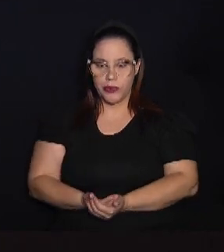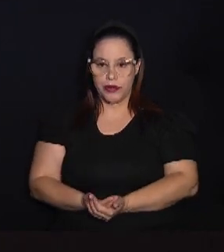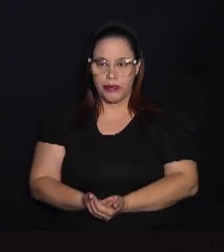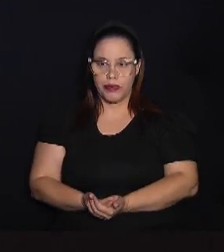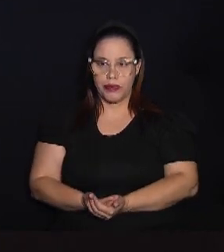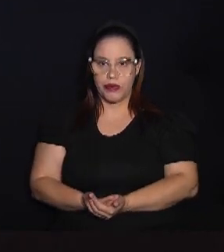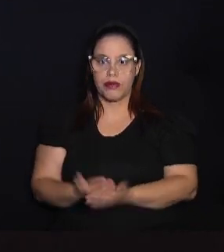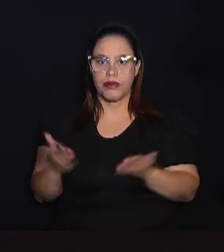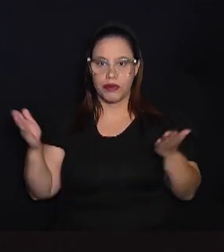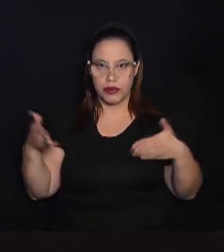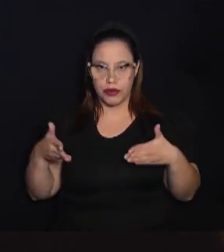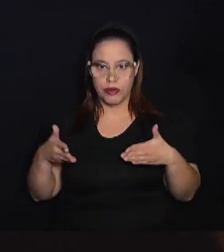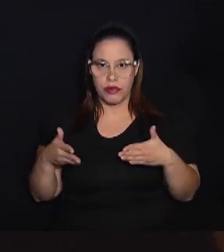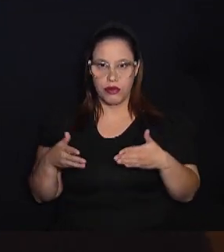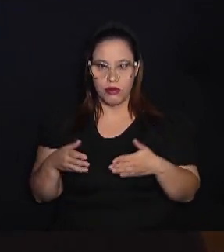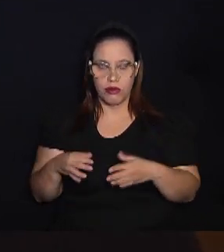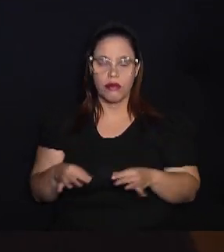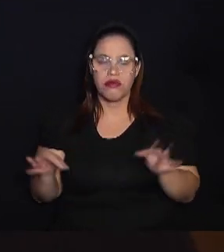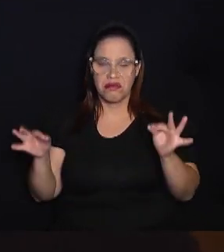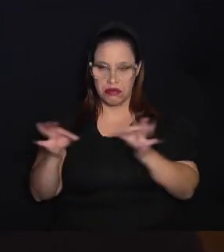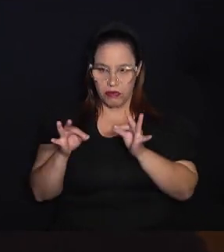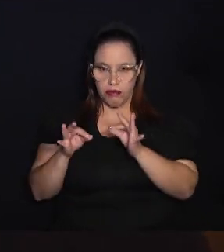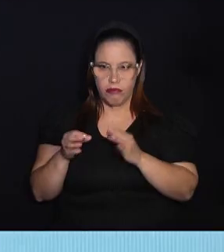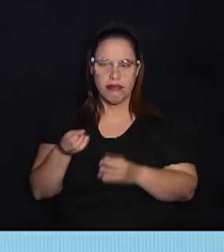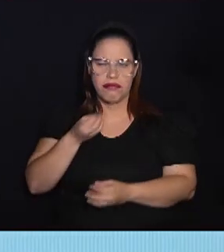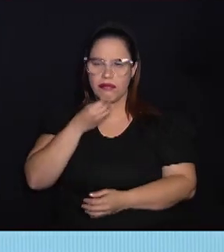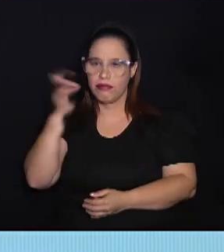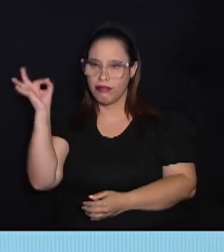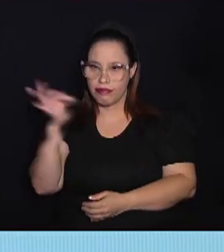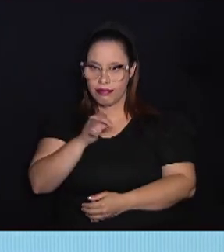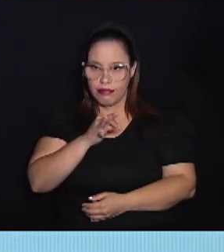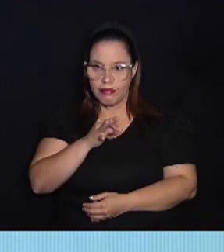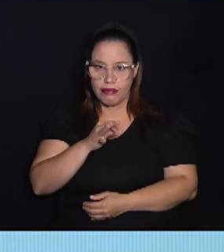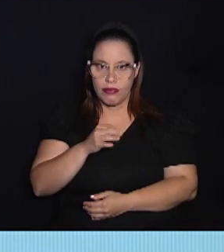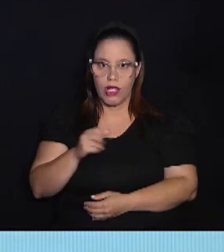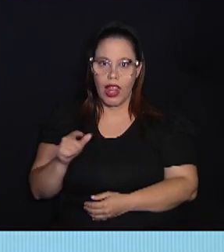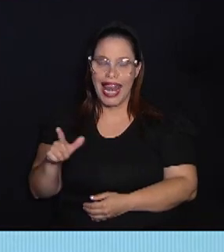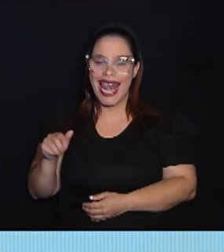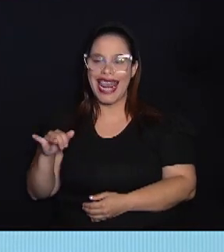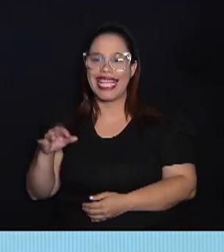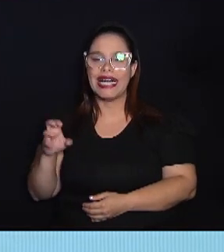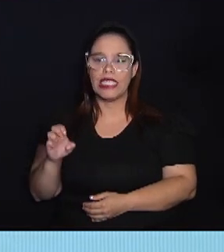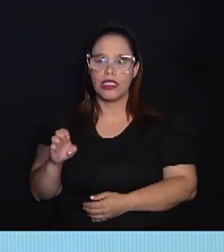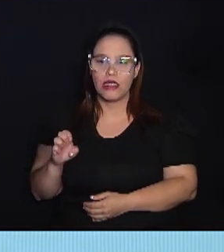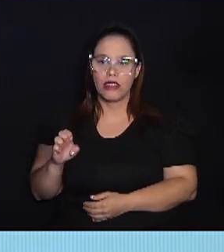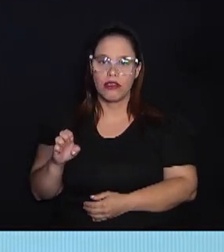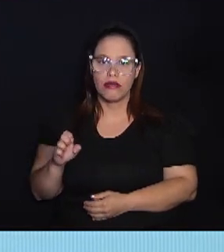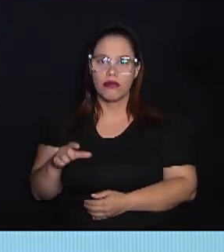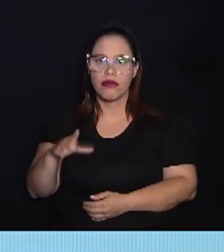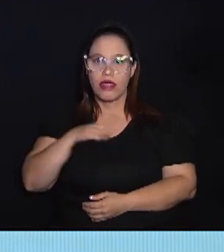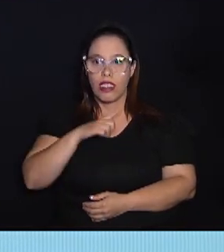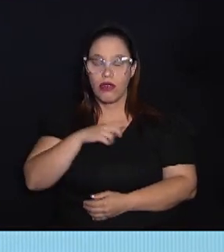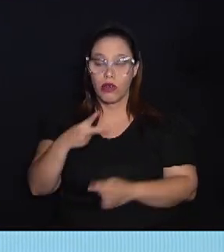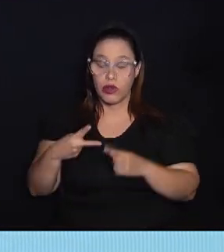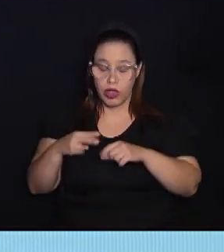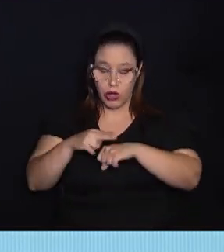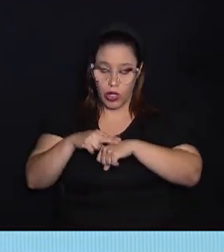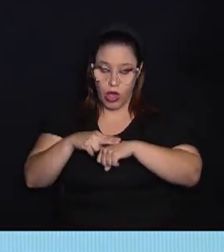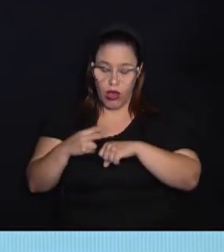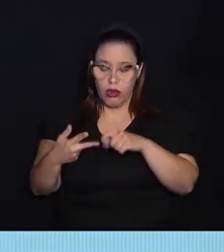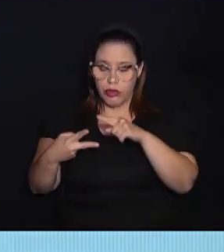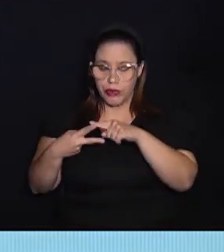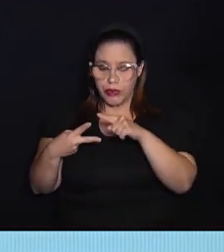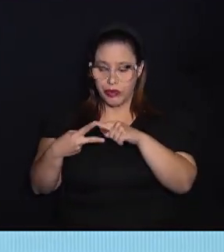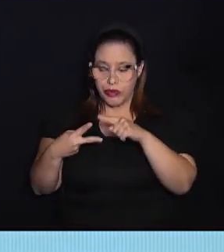né, agora, com certeza, vai dar tudo certo. Dona Laide também teve a doença 2 vezes. A primeira